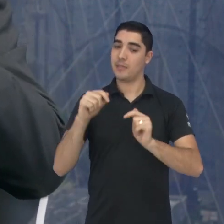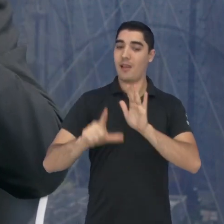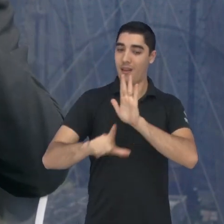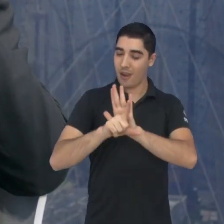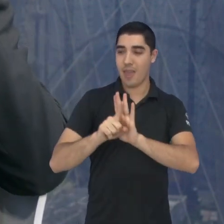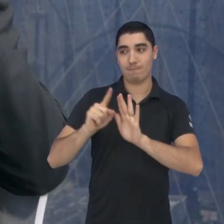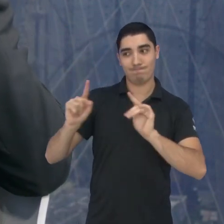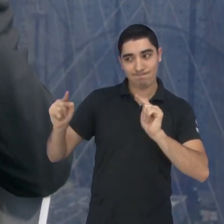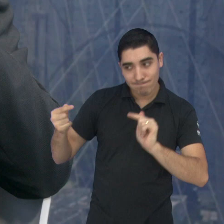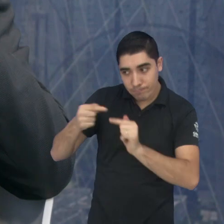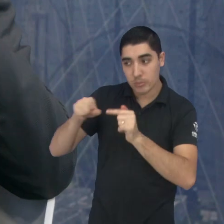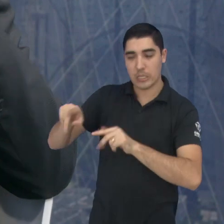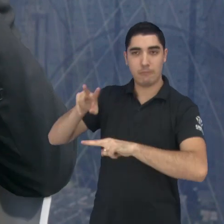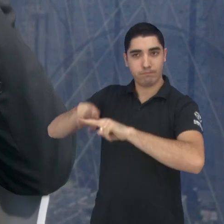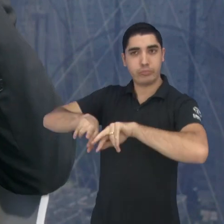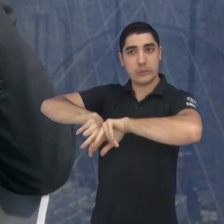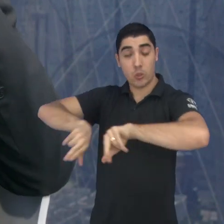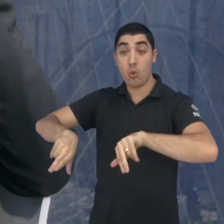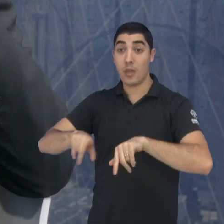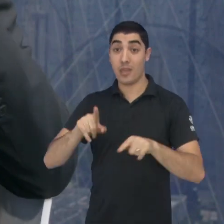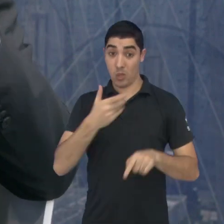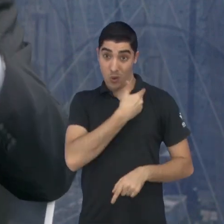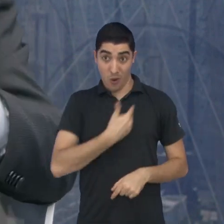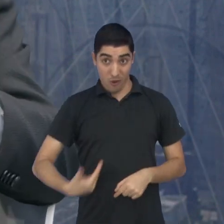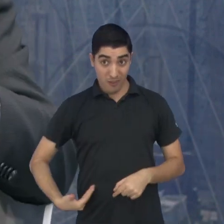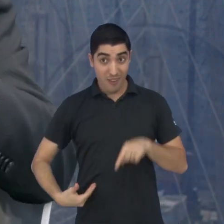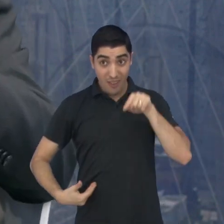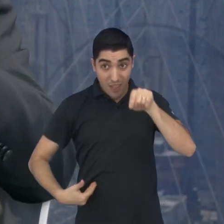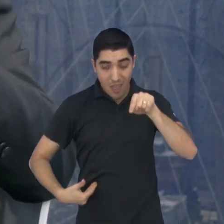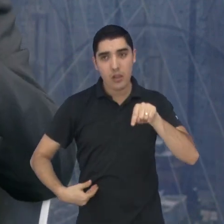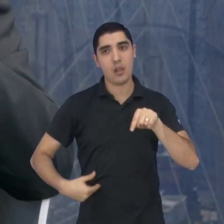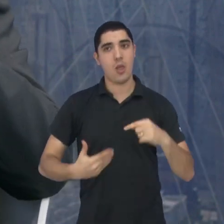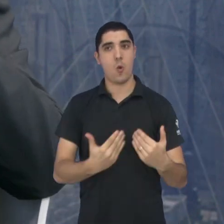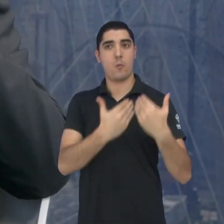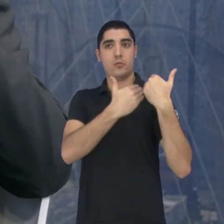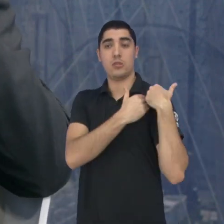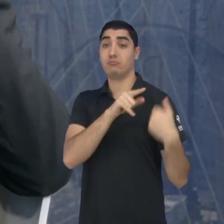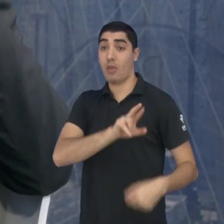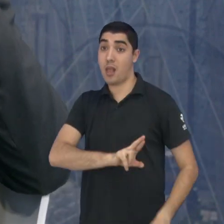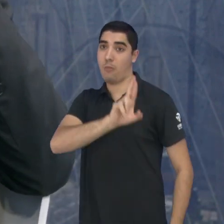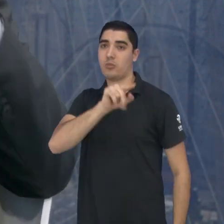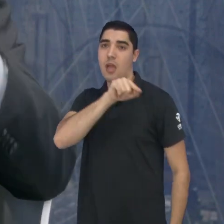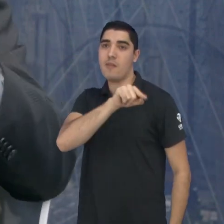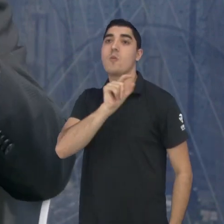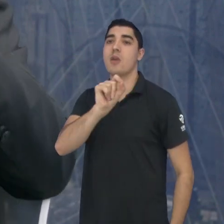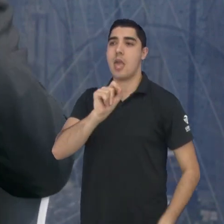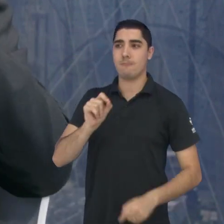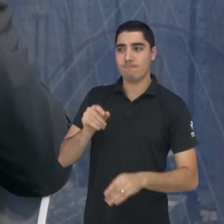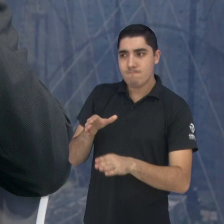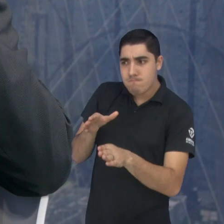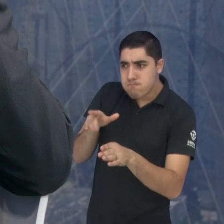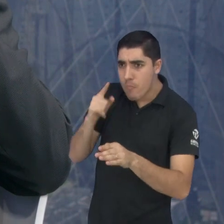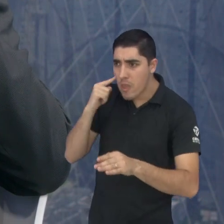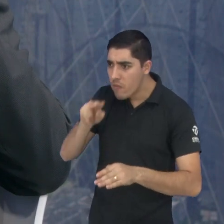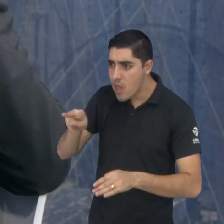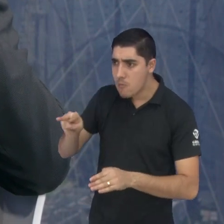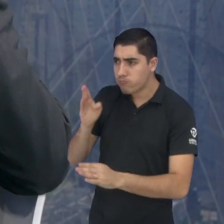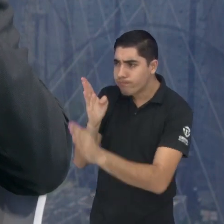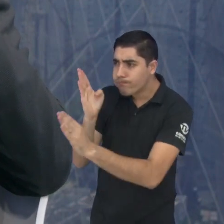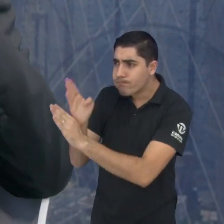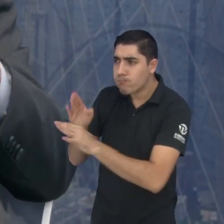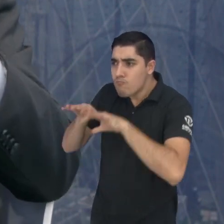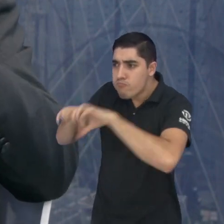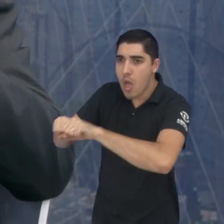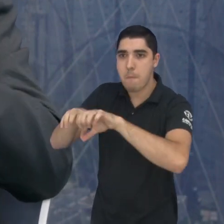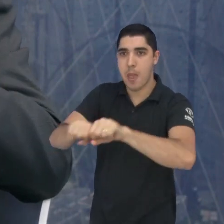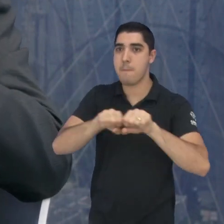a necessidade e a obrigação do Estado de reprimir essas condutas, mas esses mecanismos, como eu também havia dito,